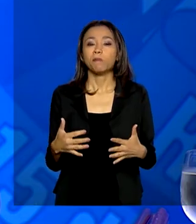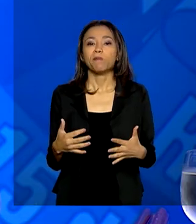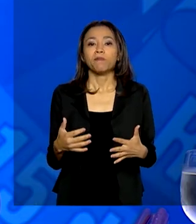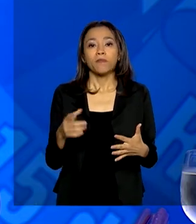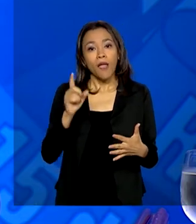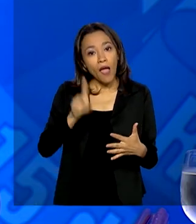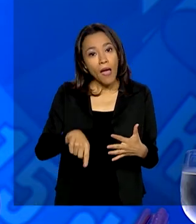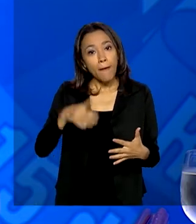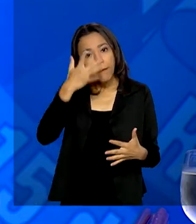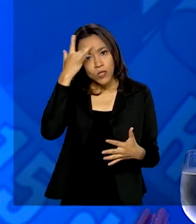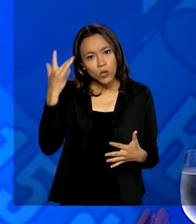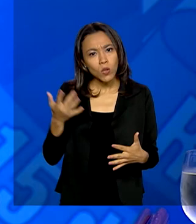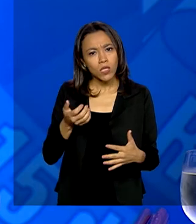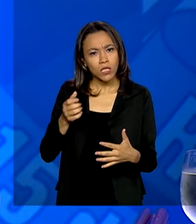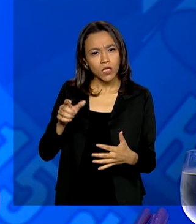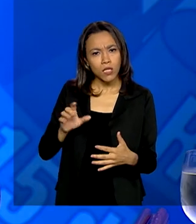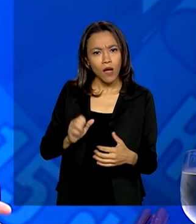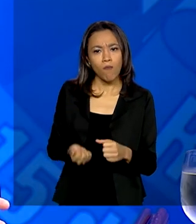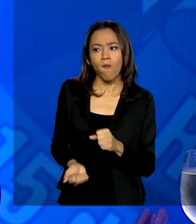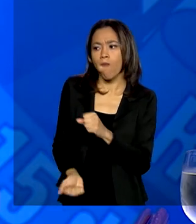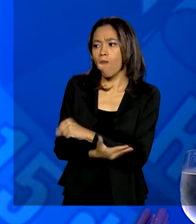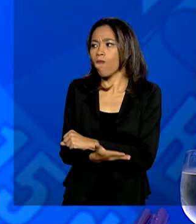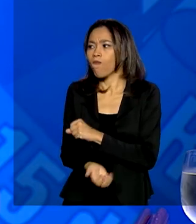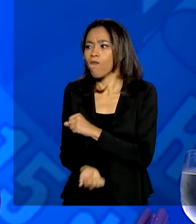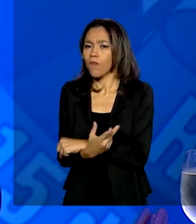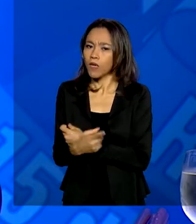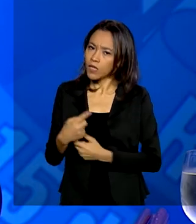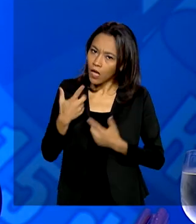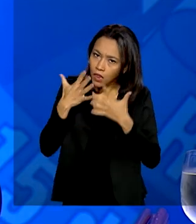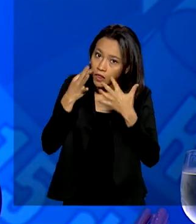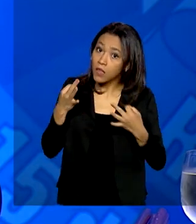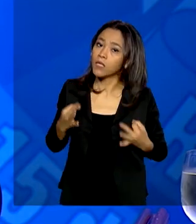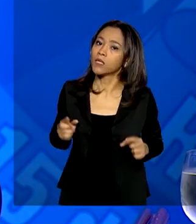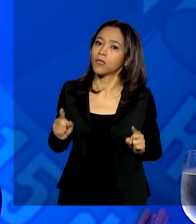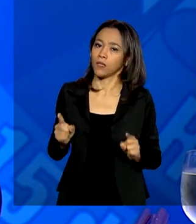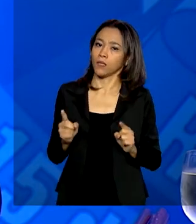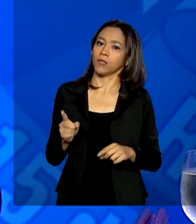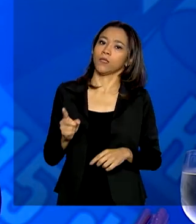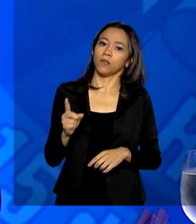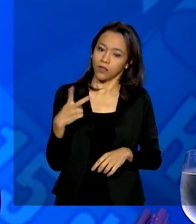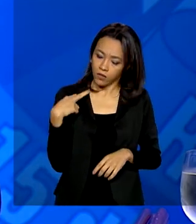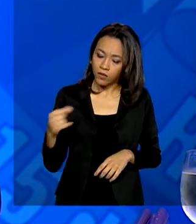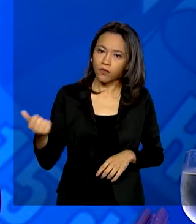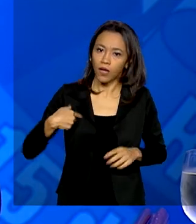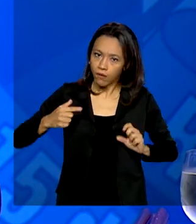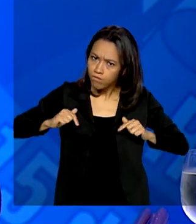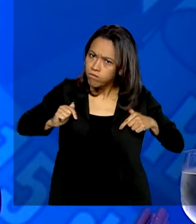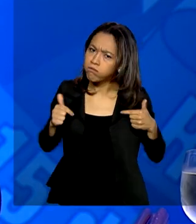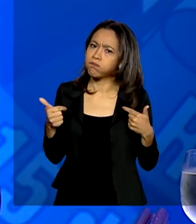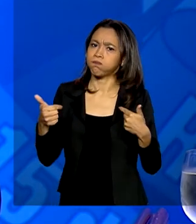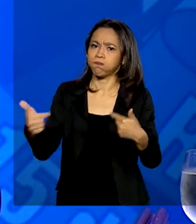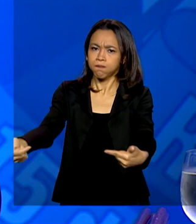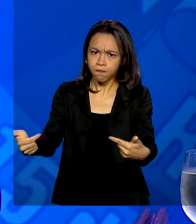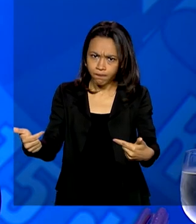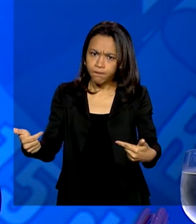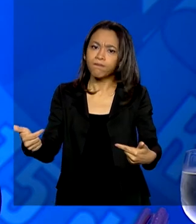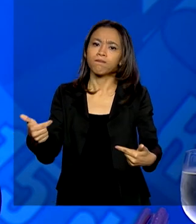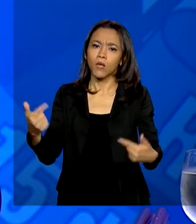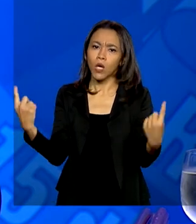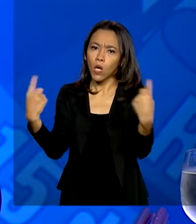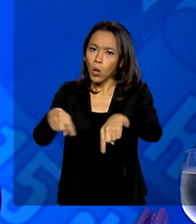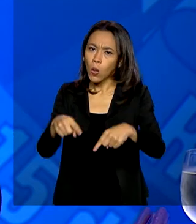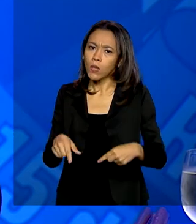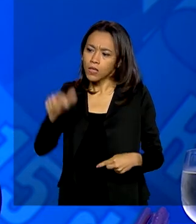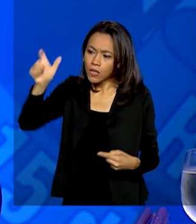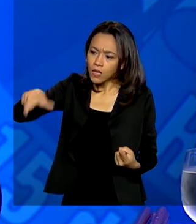gestores são corruptos que os corruptos que estejam a posso abram o olho porque nós vamos ter uma atuação e implacável